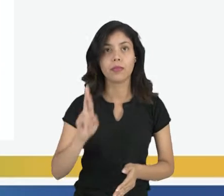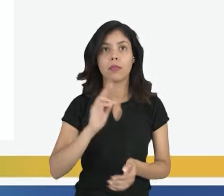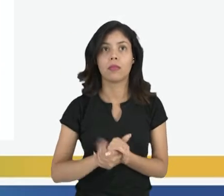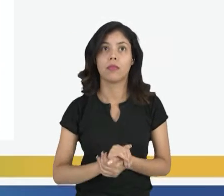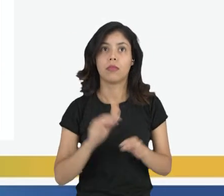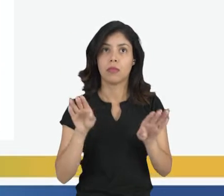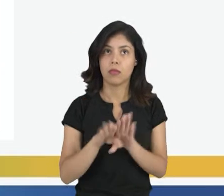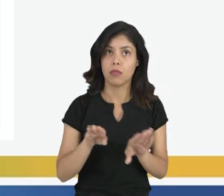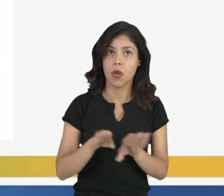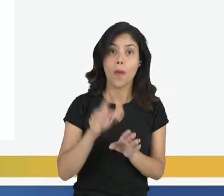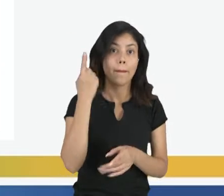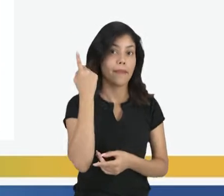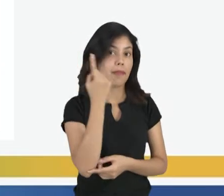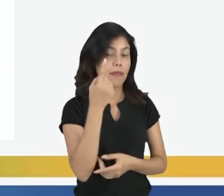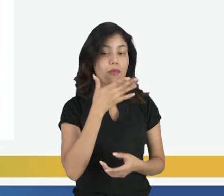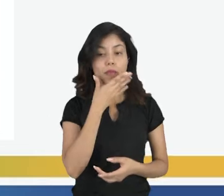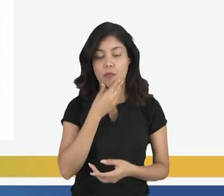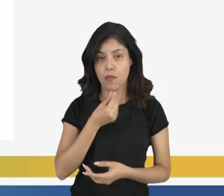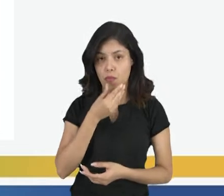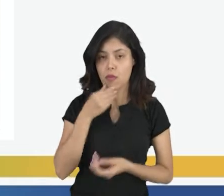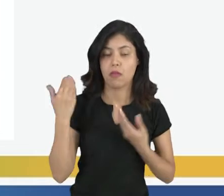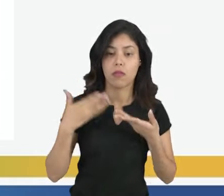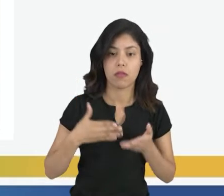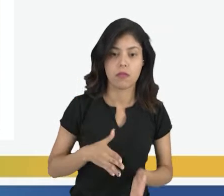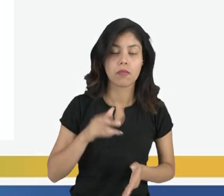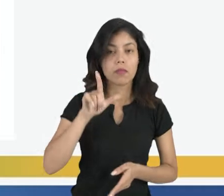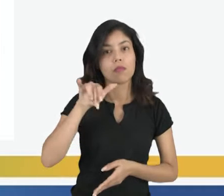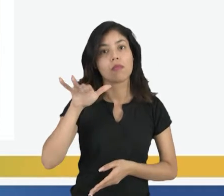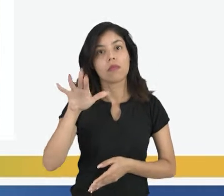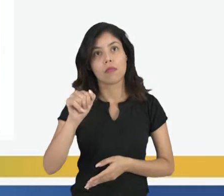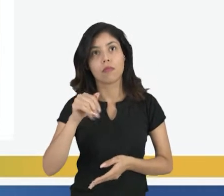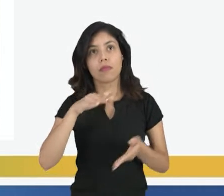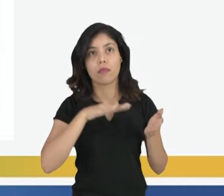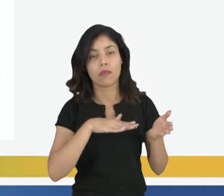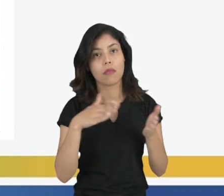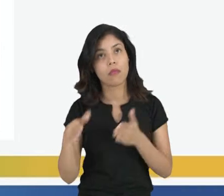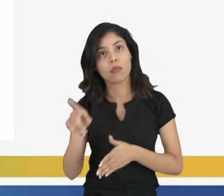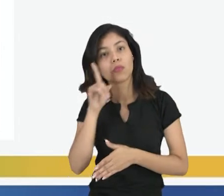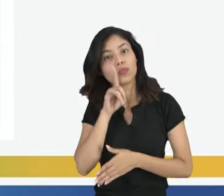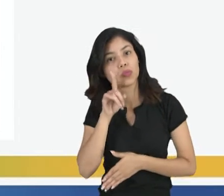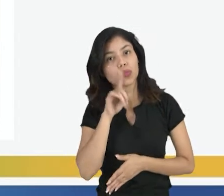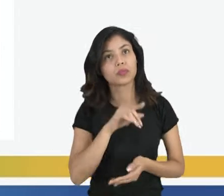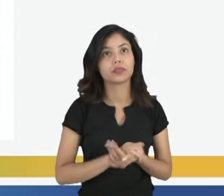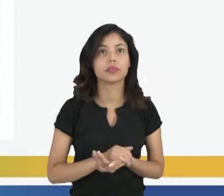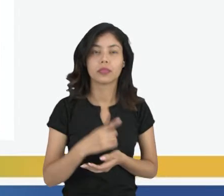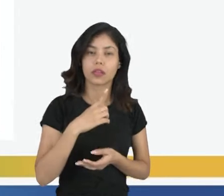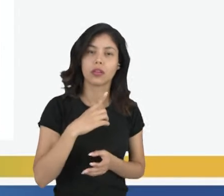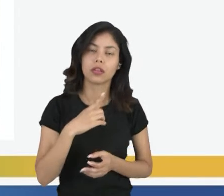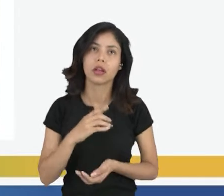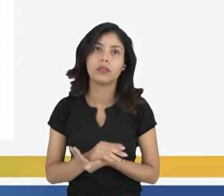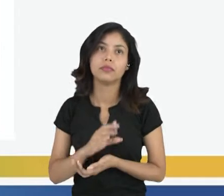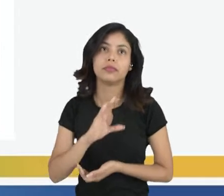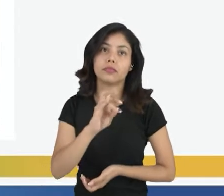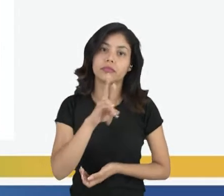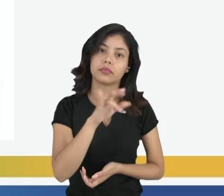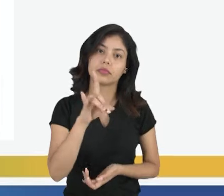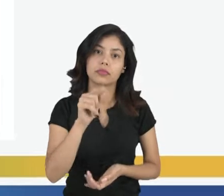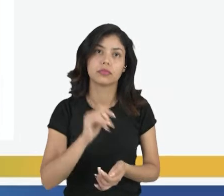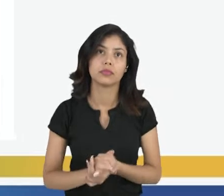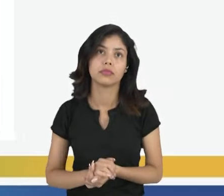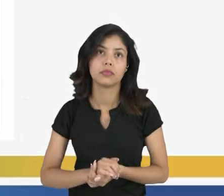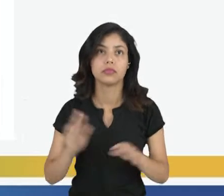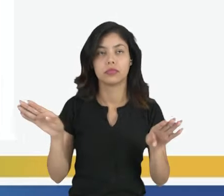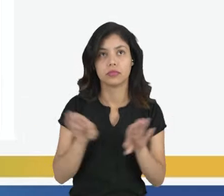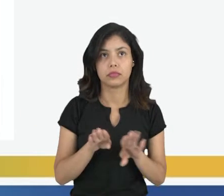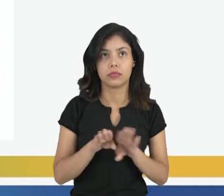primeiro homem lançado no espaço também, que chega à Lua a partir dos Estados Unidos. Então a gente tem a corrida espacial, a